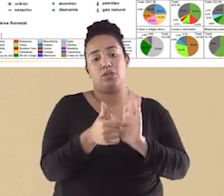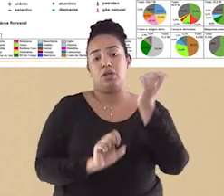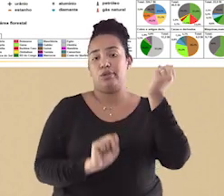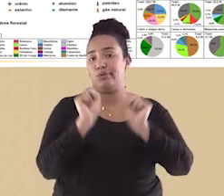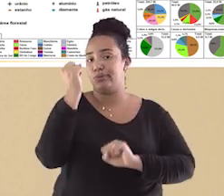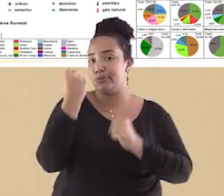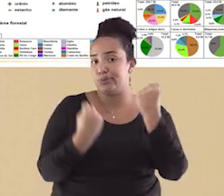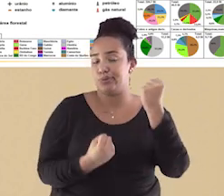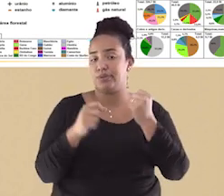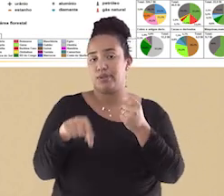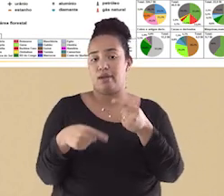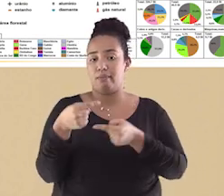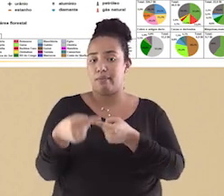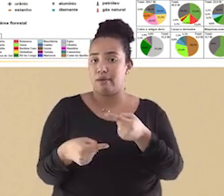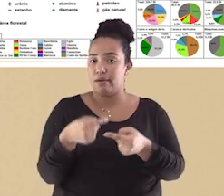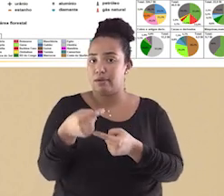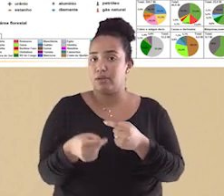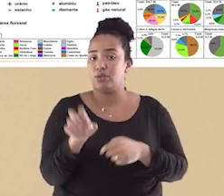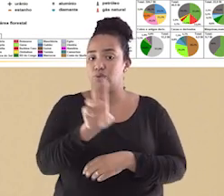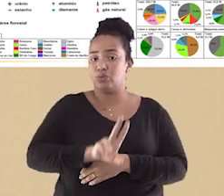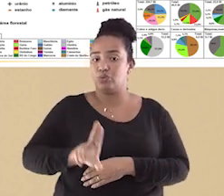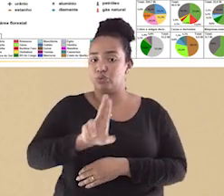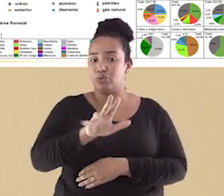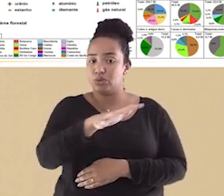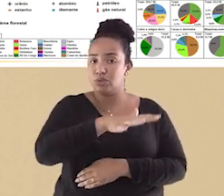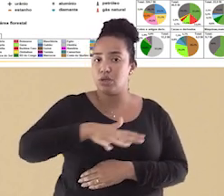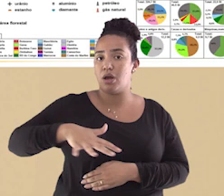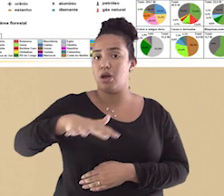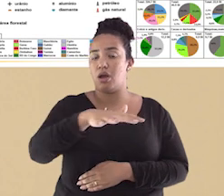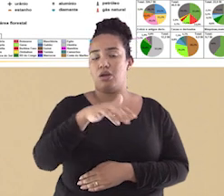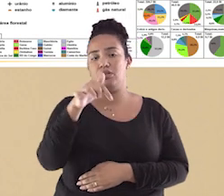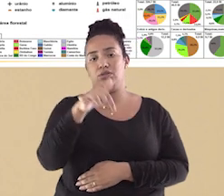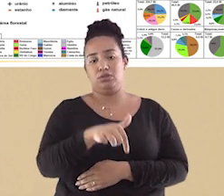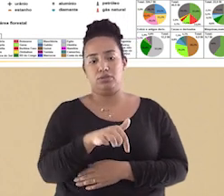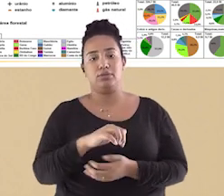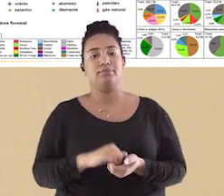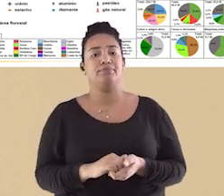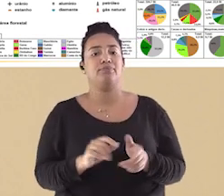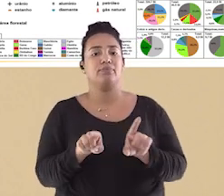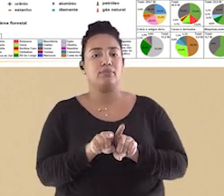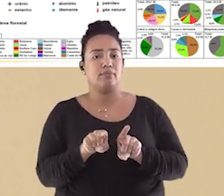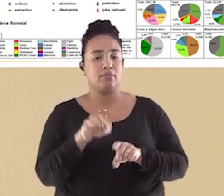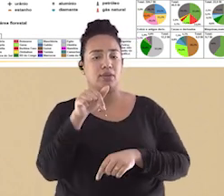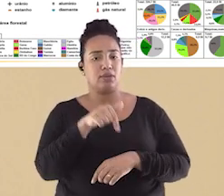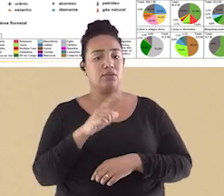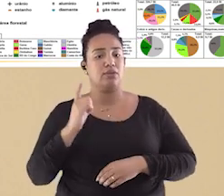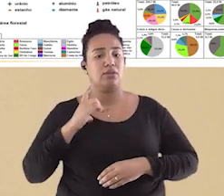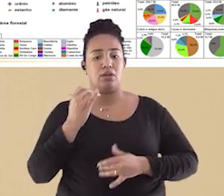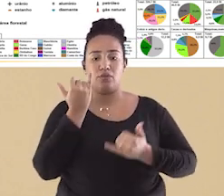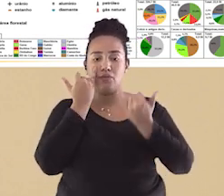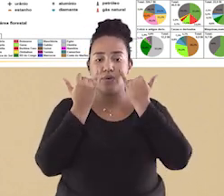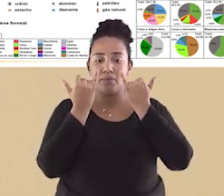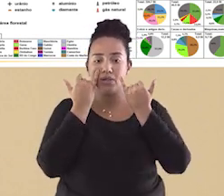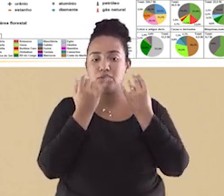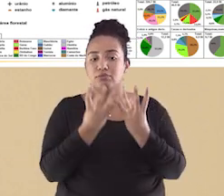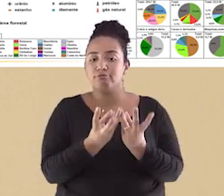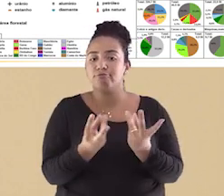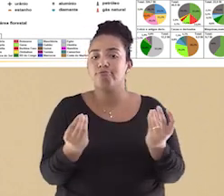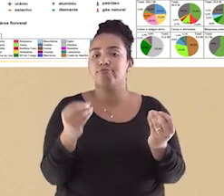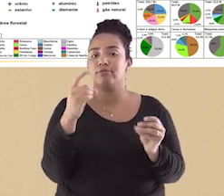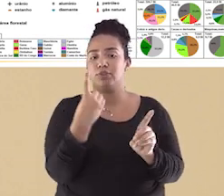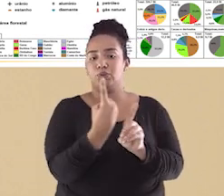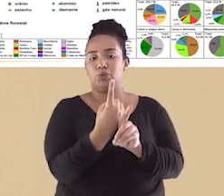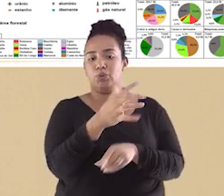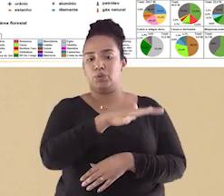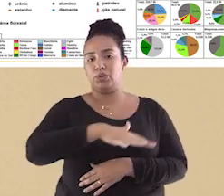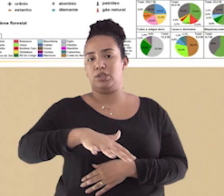onde se encontra a matéria-prima utilizada na região, além de informar as riquezas presentes em um território,